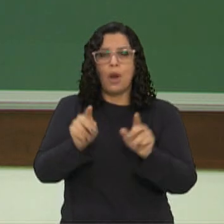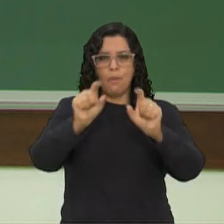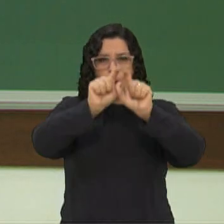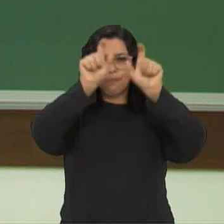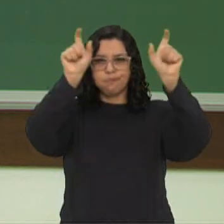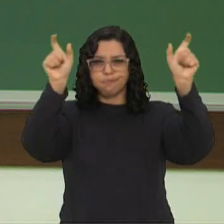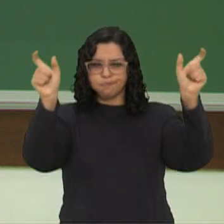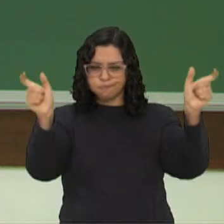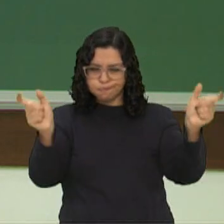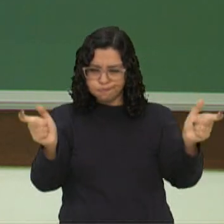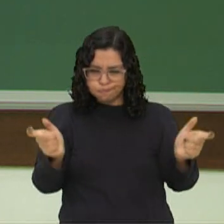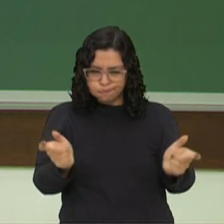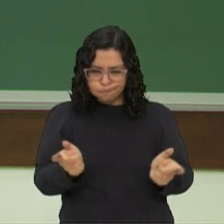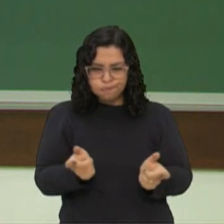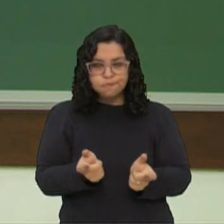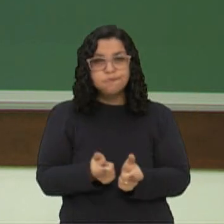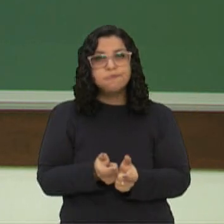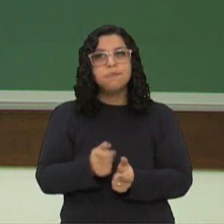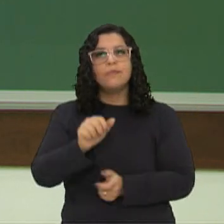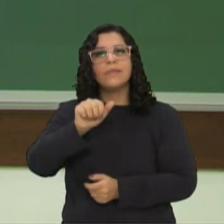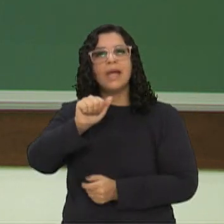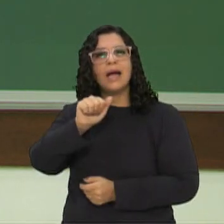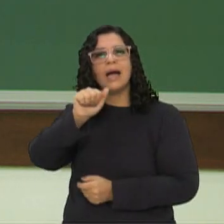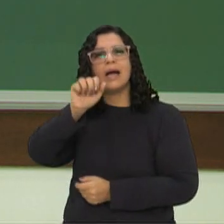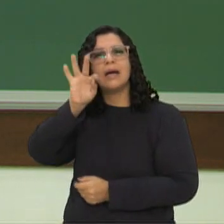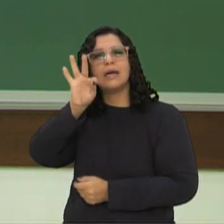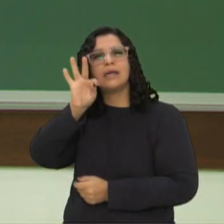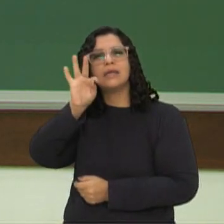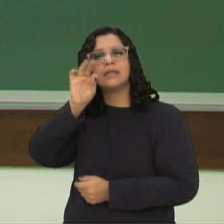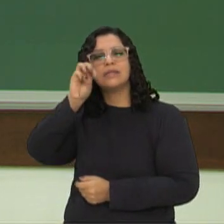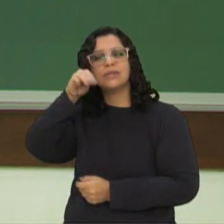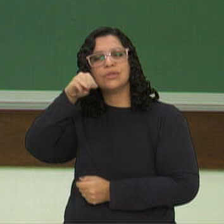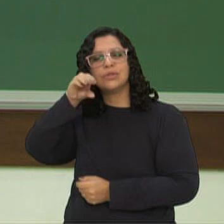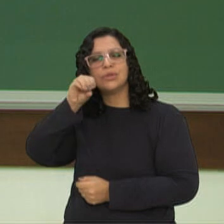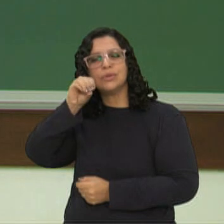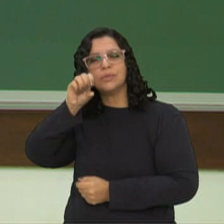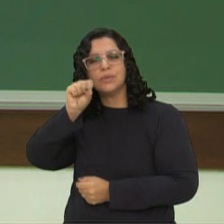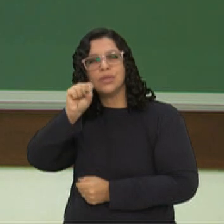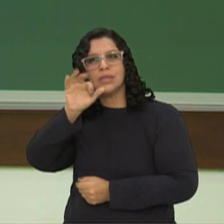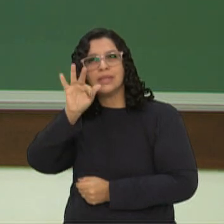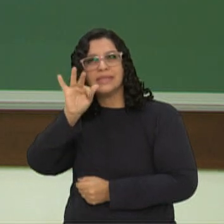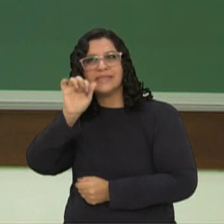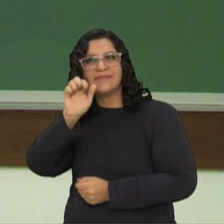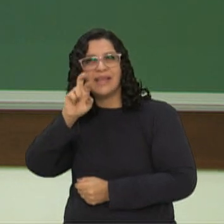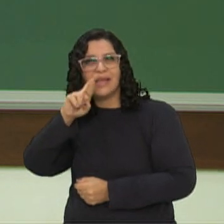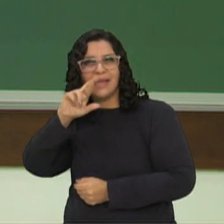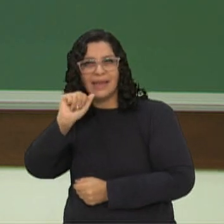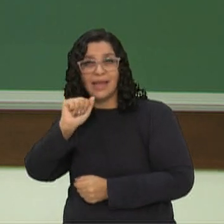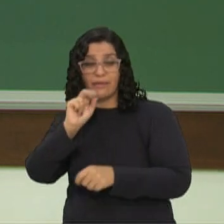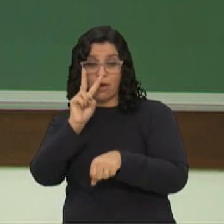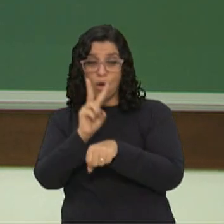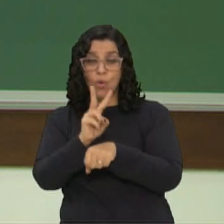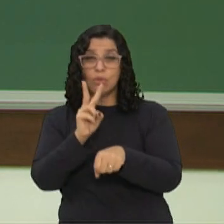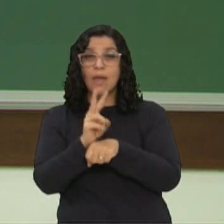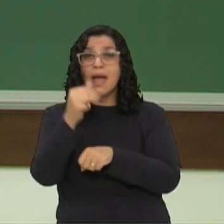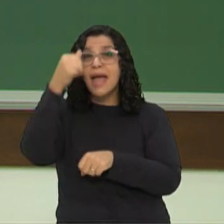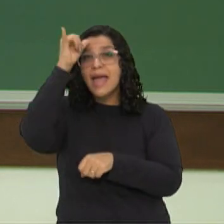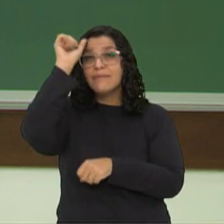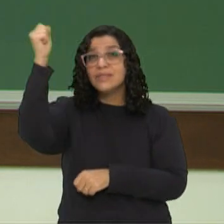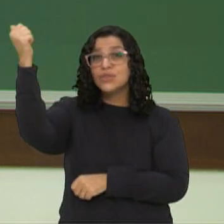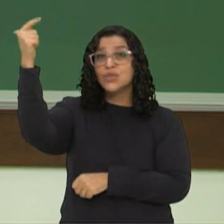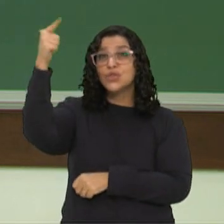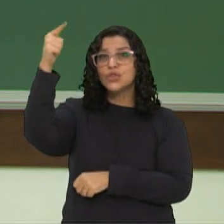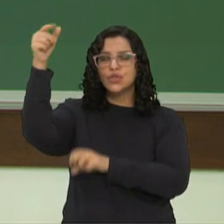atmosférica terrestre contra a invasão de partículas solares do Sol, né?